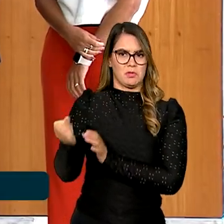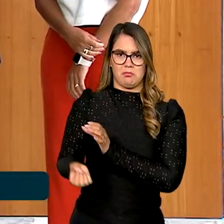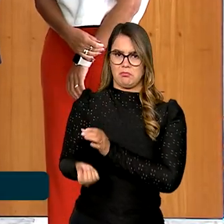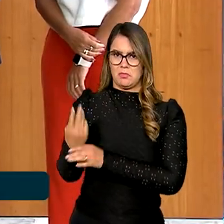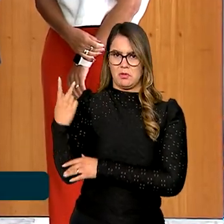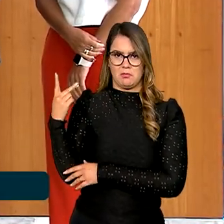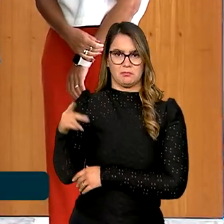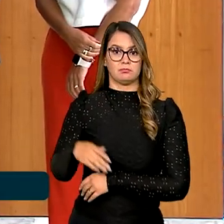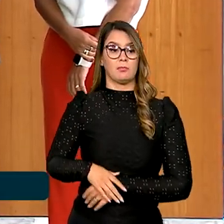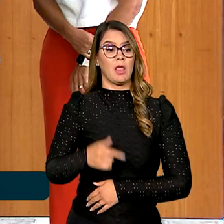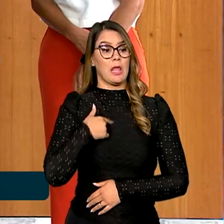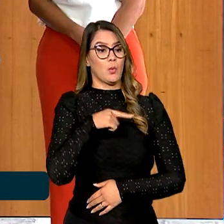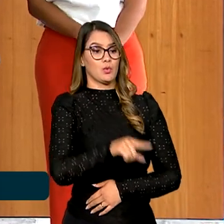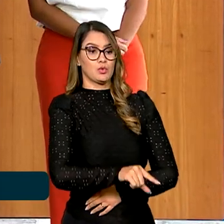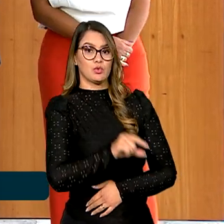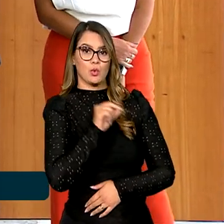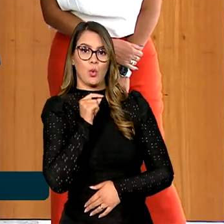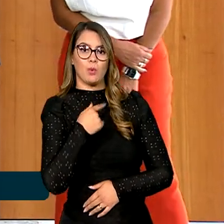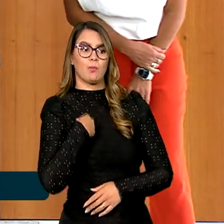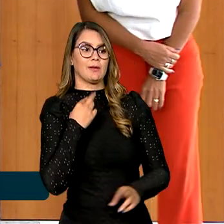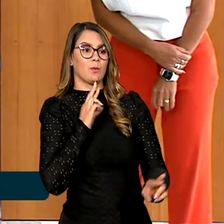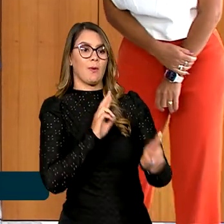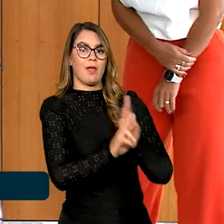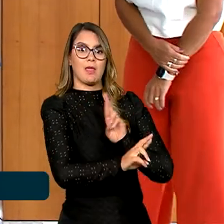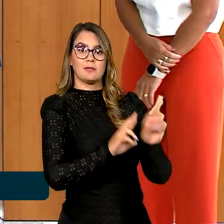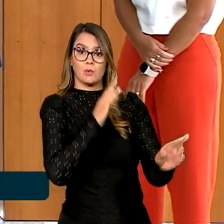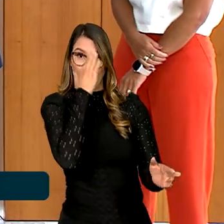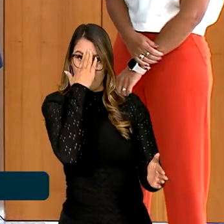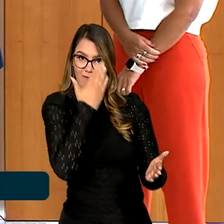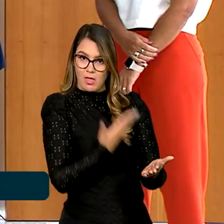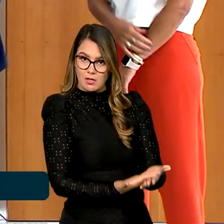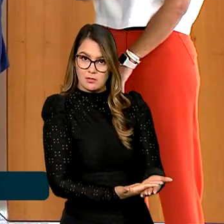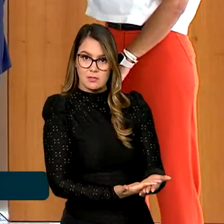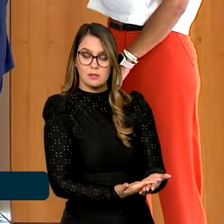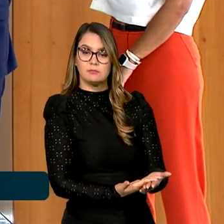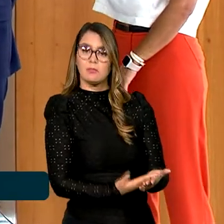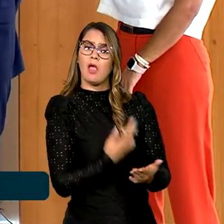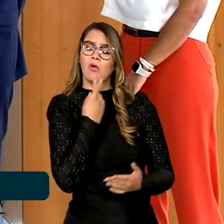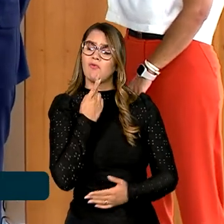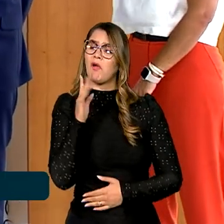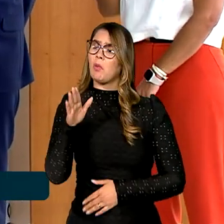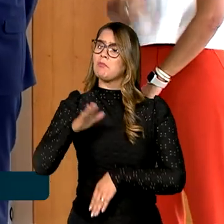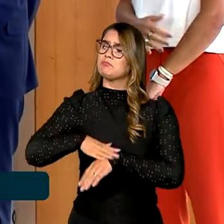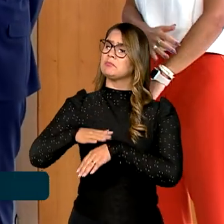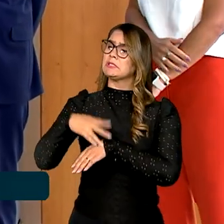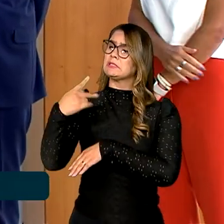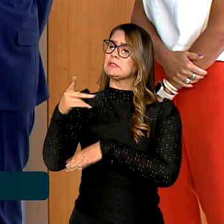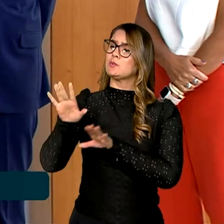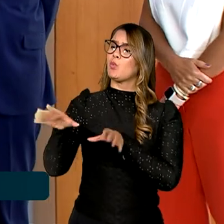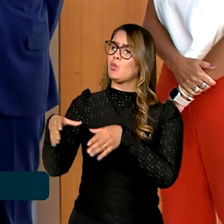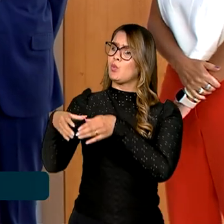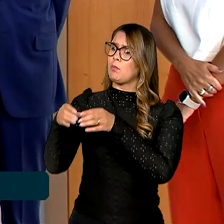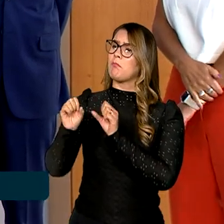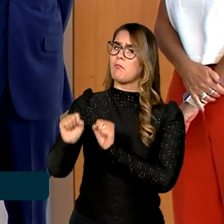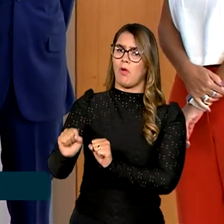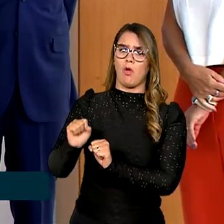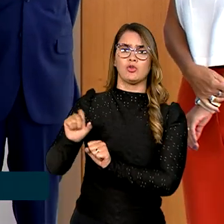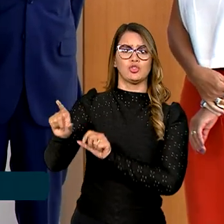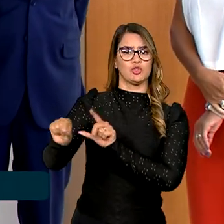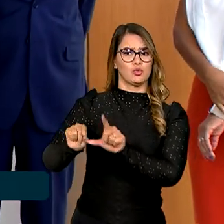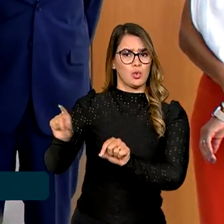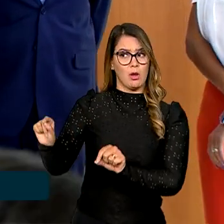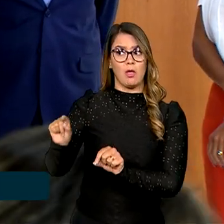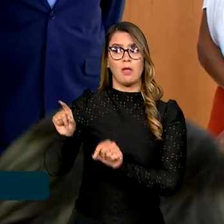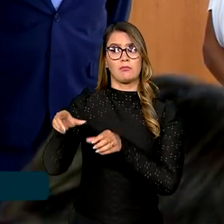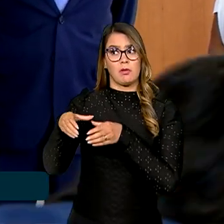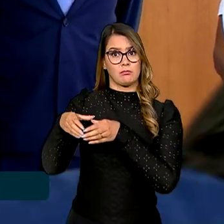indico uma pessoa, eu indico por uma relação de confiança. Eu digo para a pessoa, monta o seu governo, quando você tiver com o